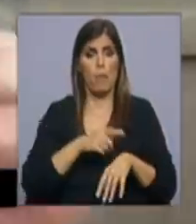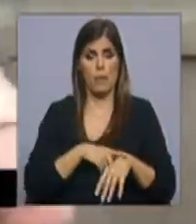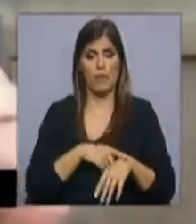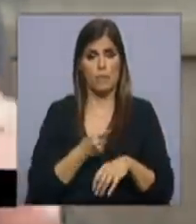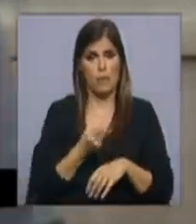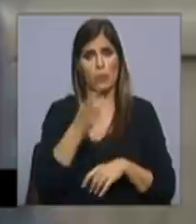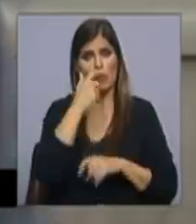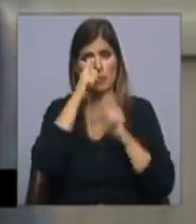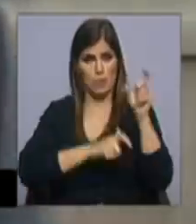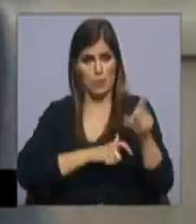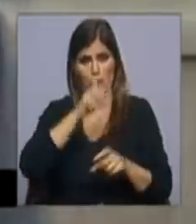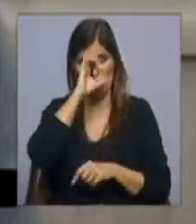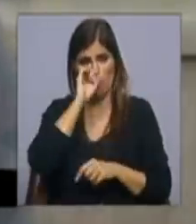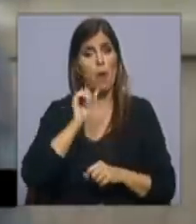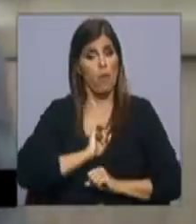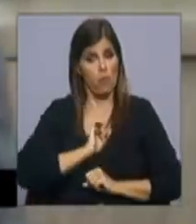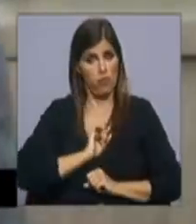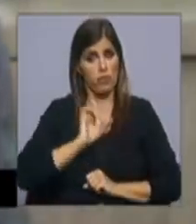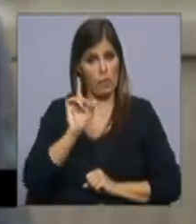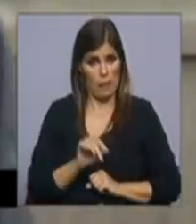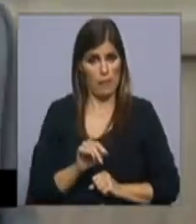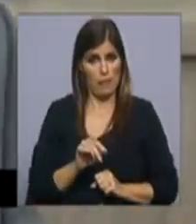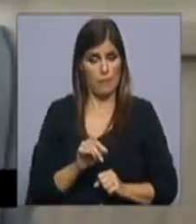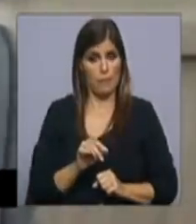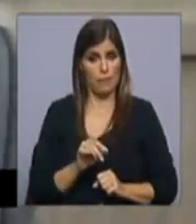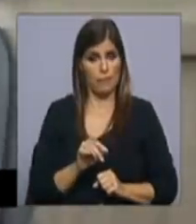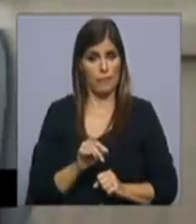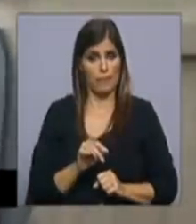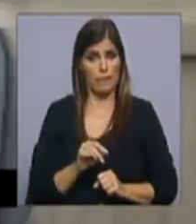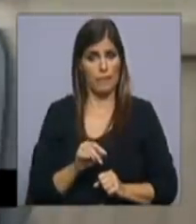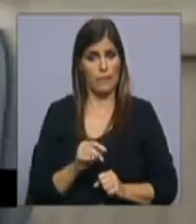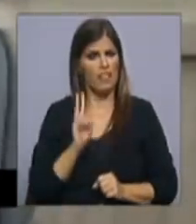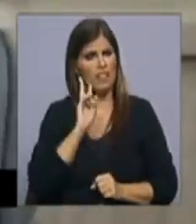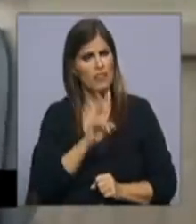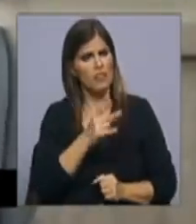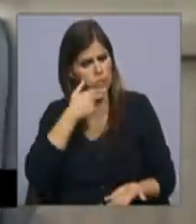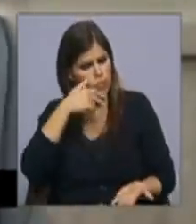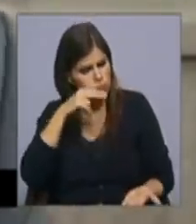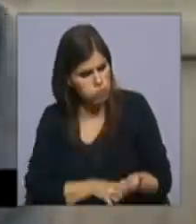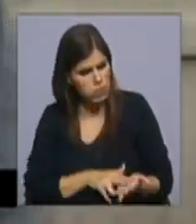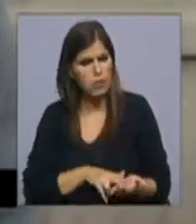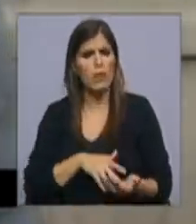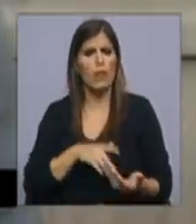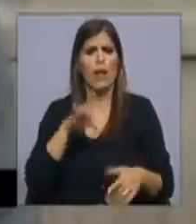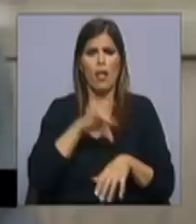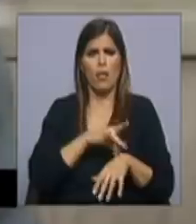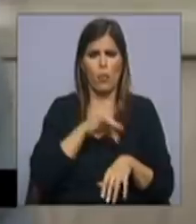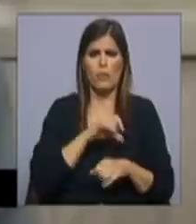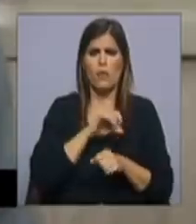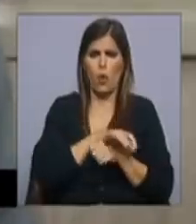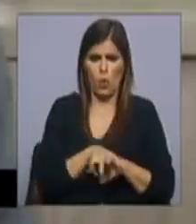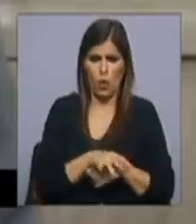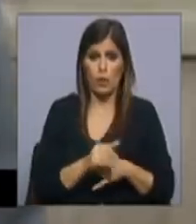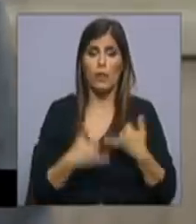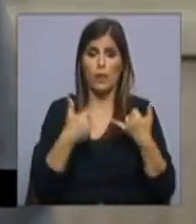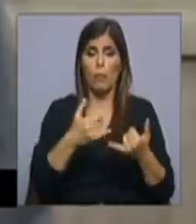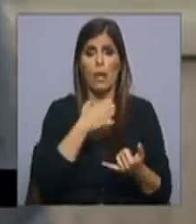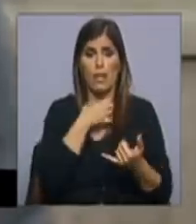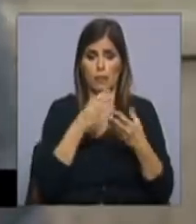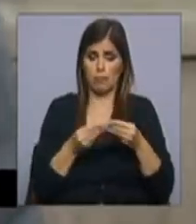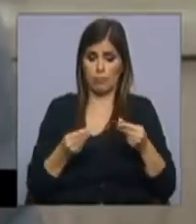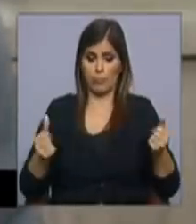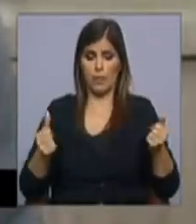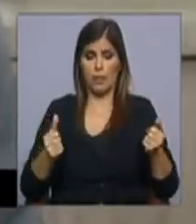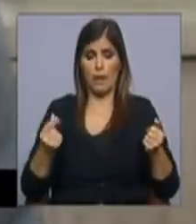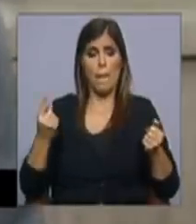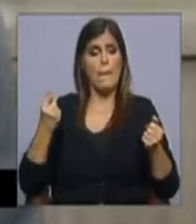governantes, inclusive para o nosso governante, em levar a sério a questão da coronavírus. Ora, depois que essa crise passar, nós vamos ter que discutir o